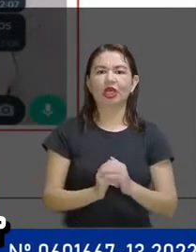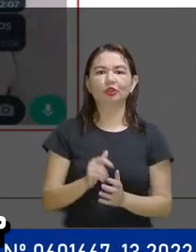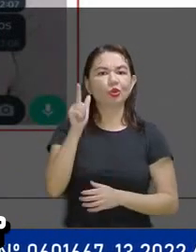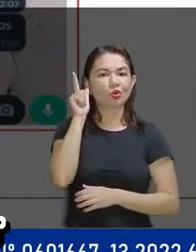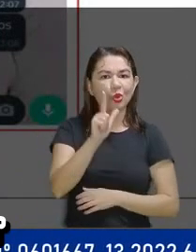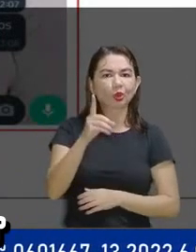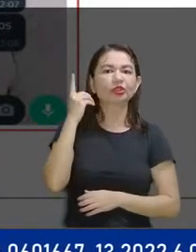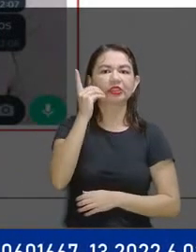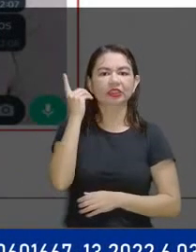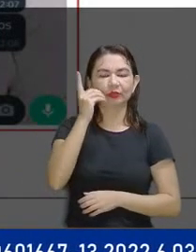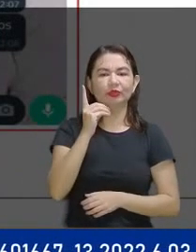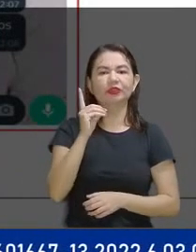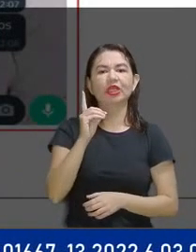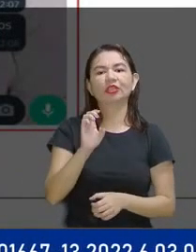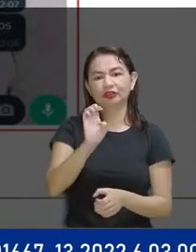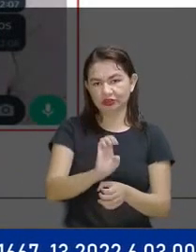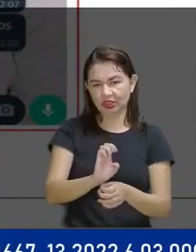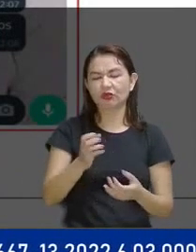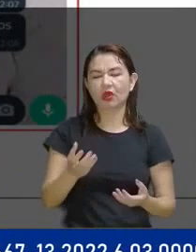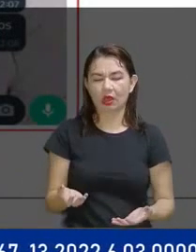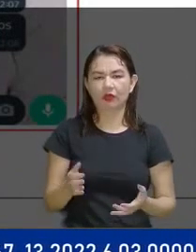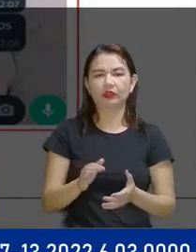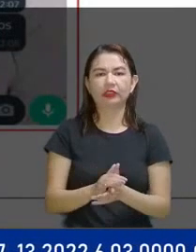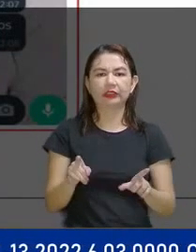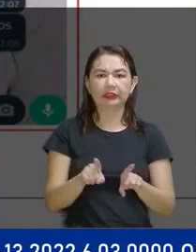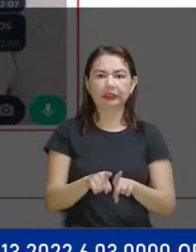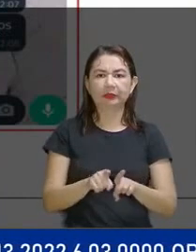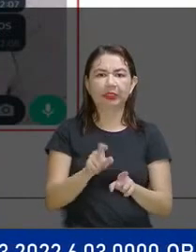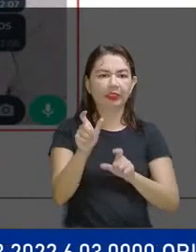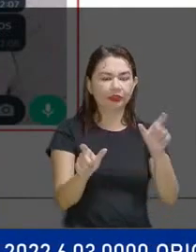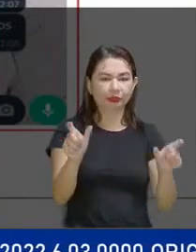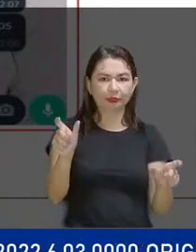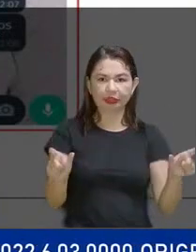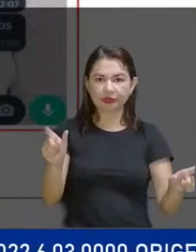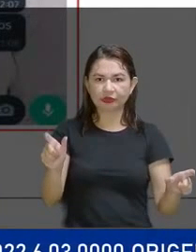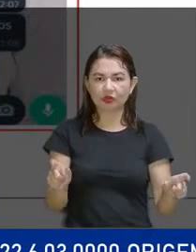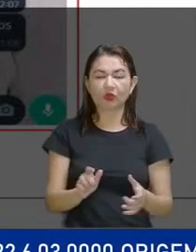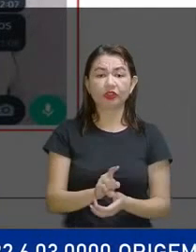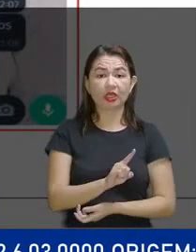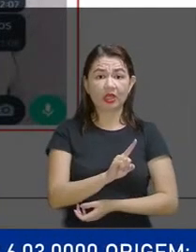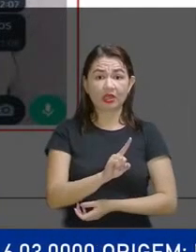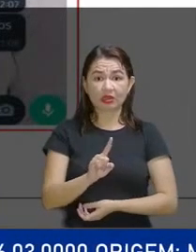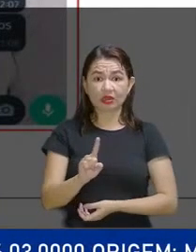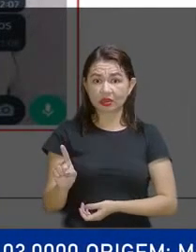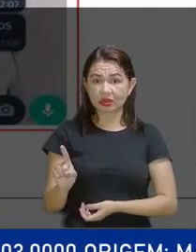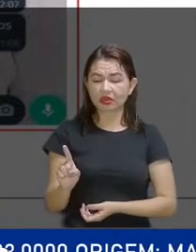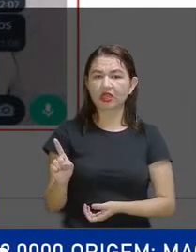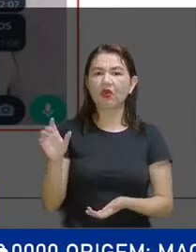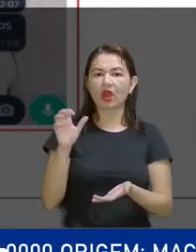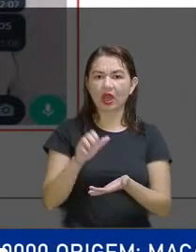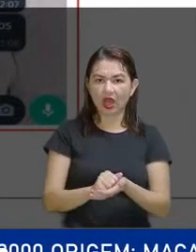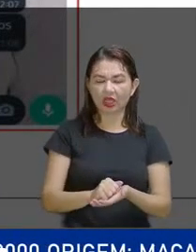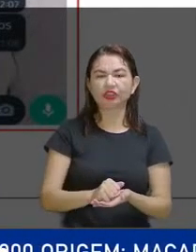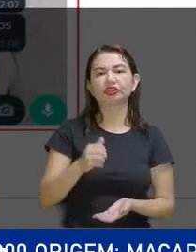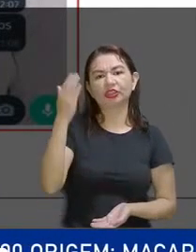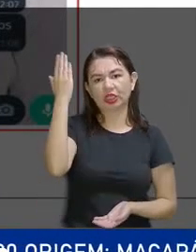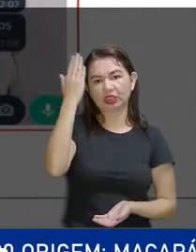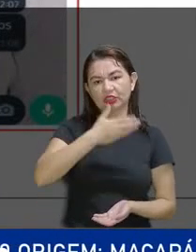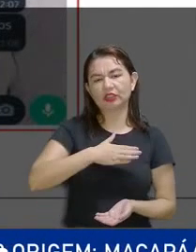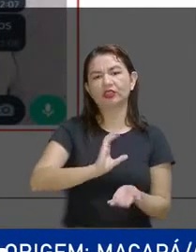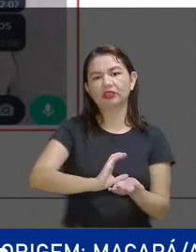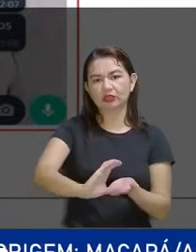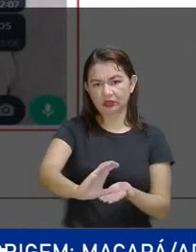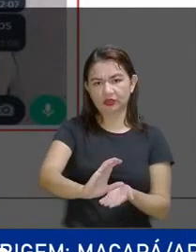de deputado estadual, evidenciada também a existência de pessoas não registradas na prestação de contas, o oferecimento,